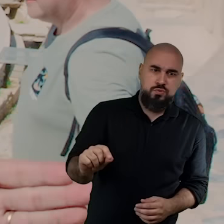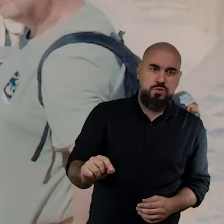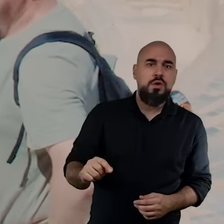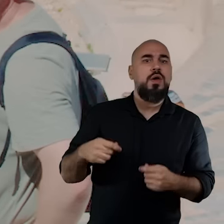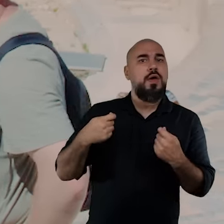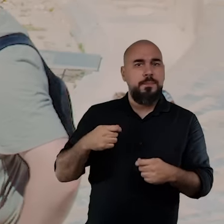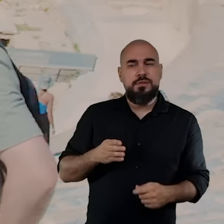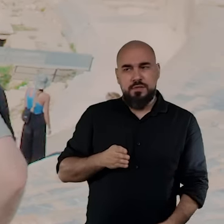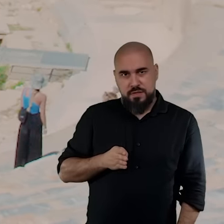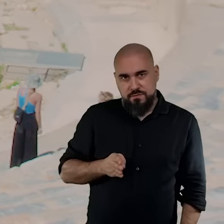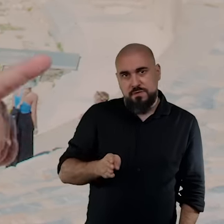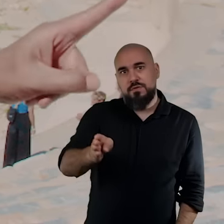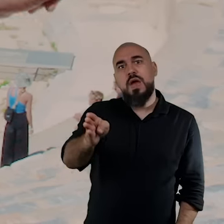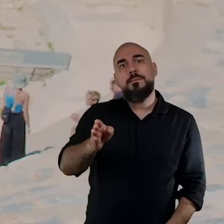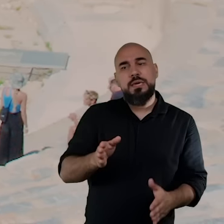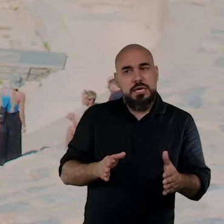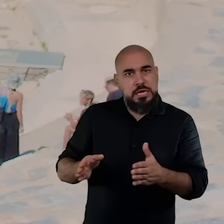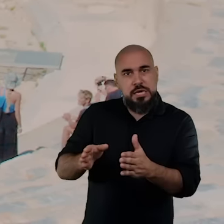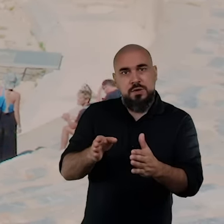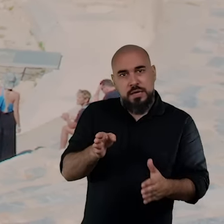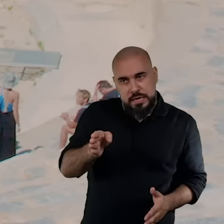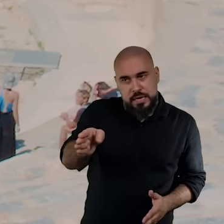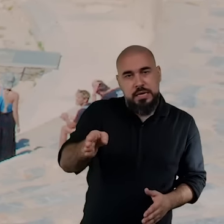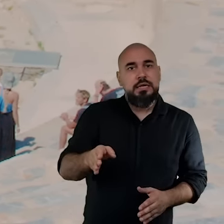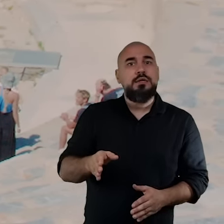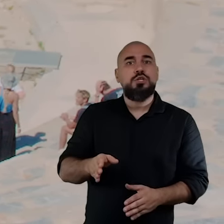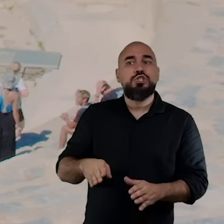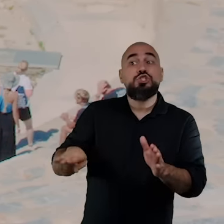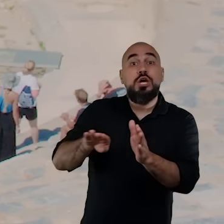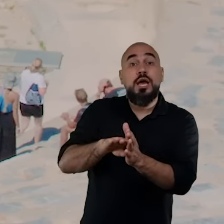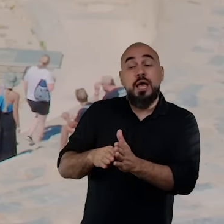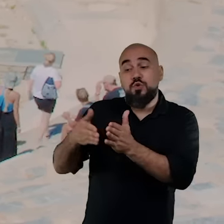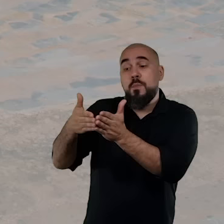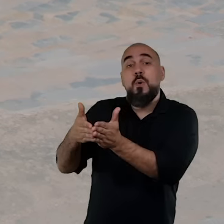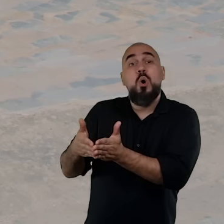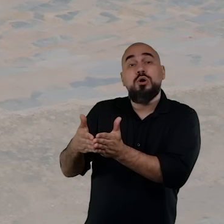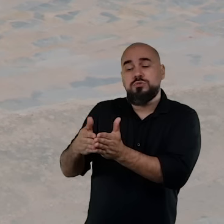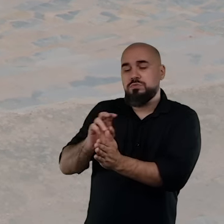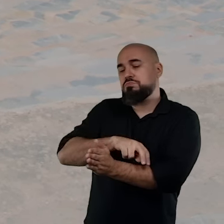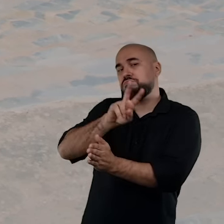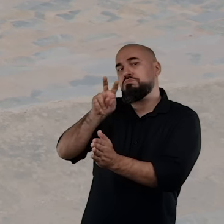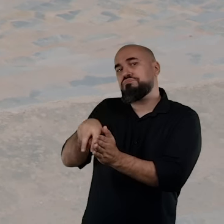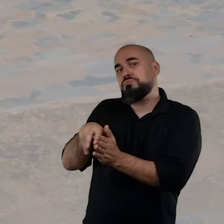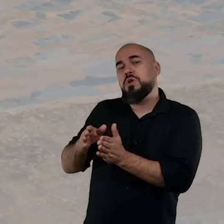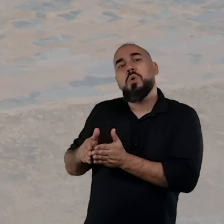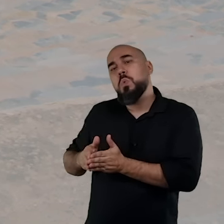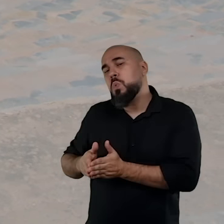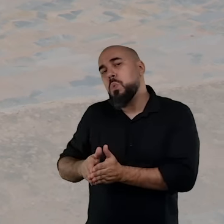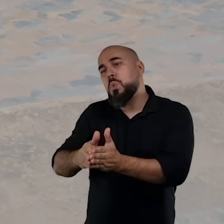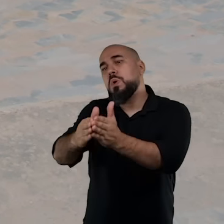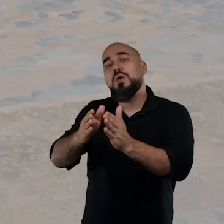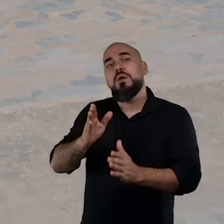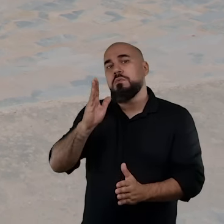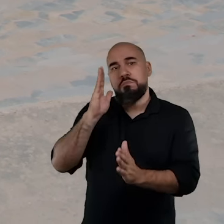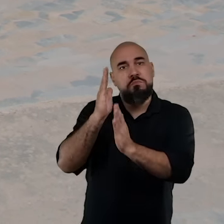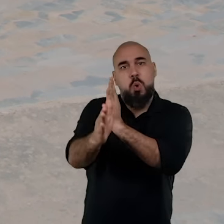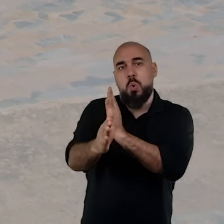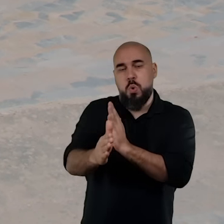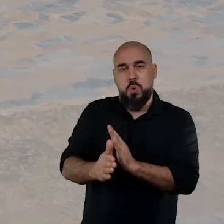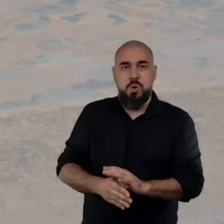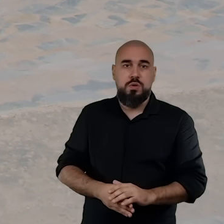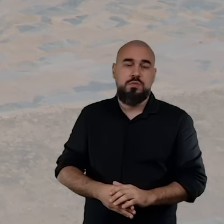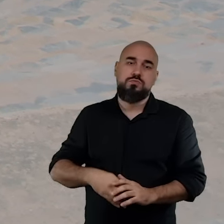saísse da cidade, ele deveria tomar aquele caminho, daquele caminho chegar ao porto, do porto tomar um navio e ir para